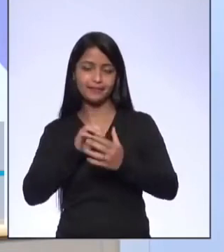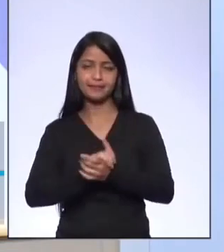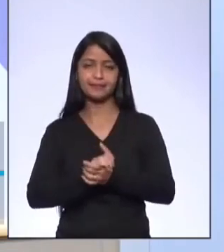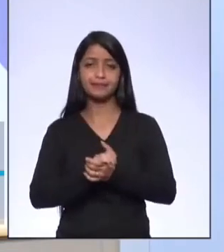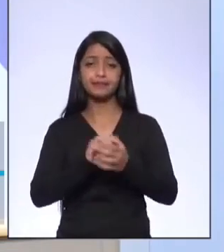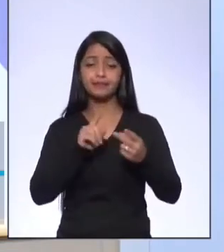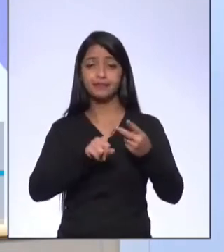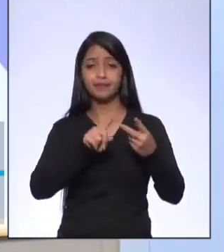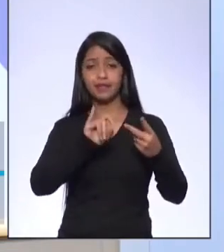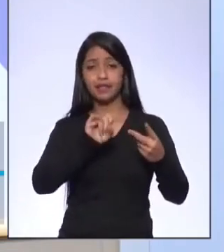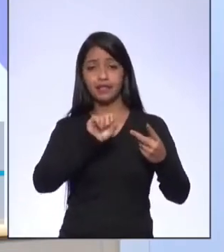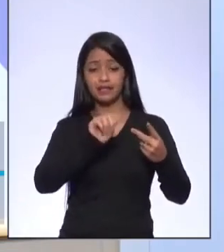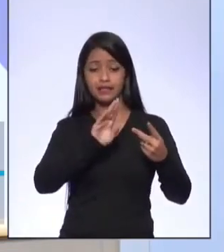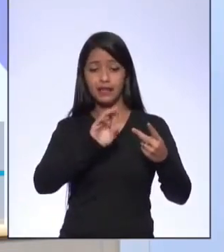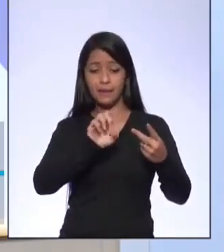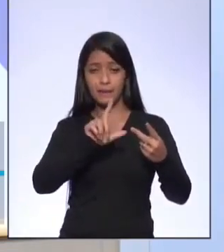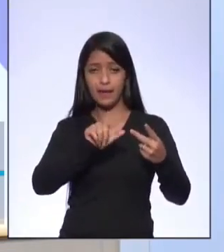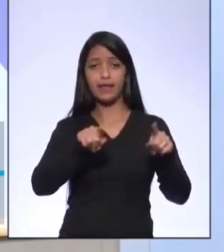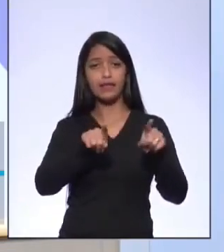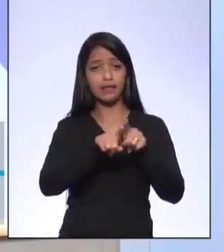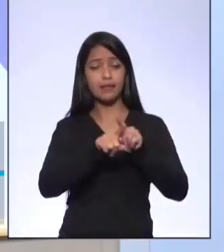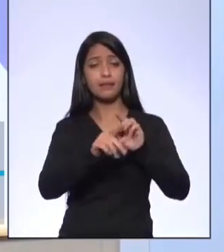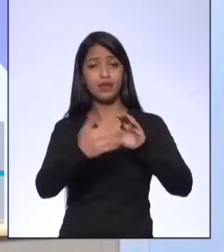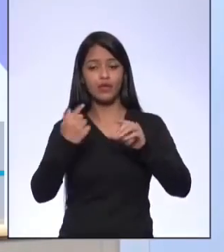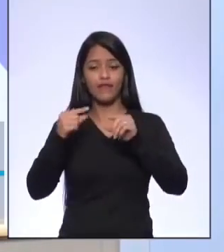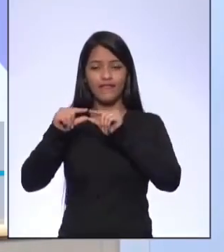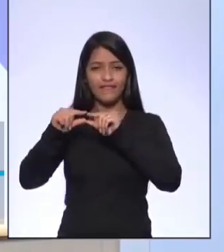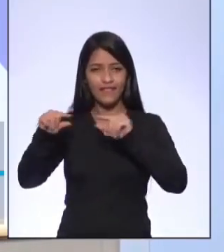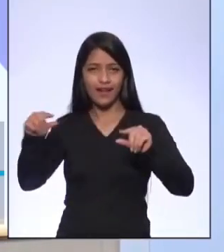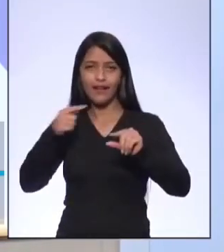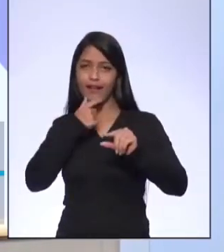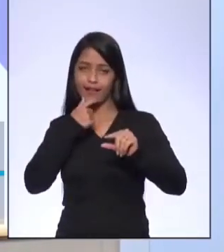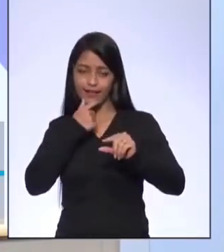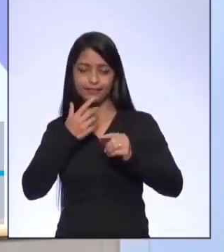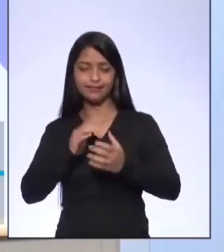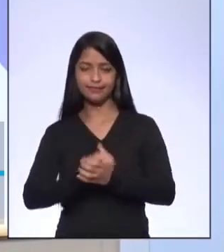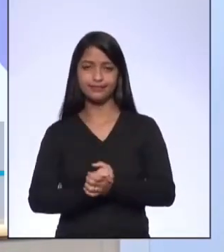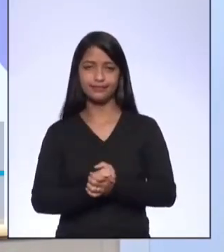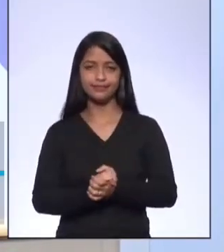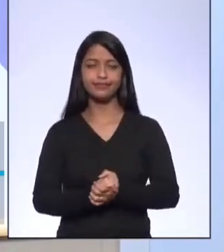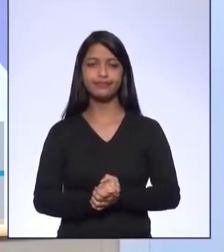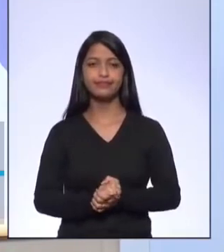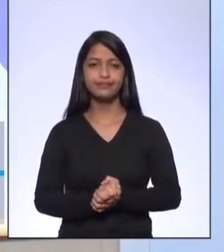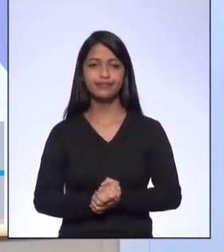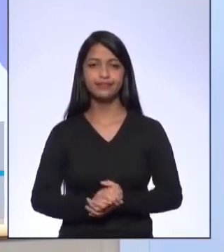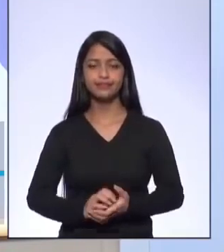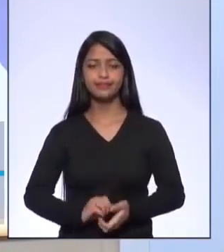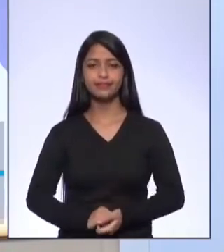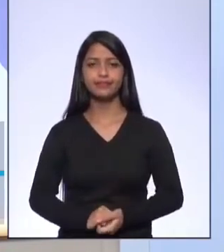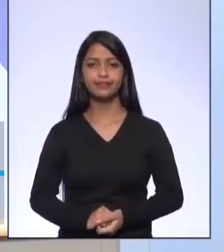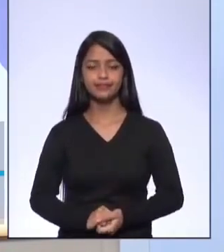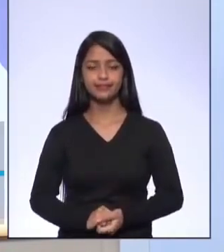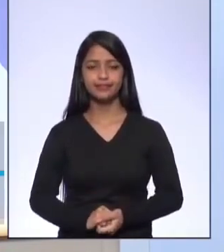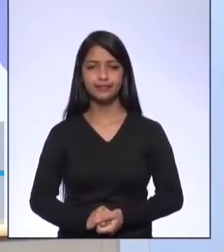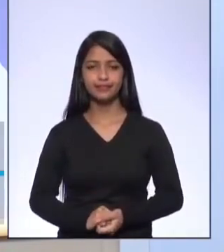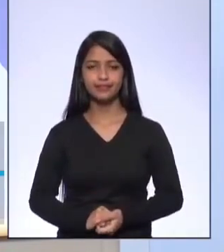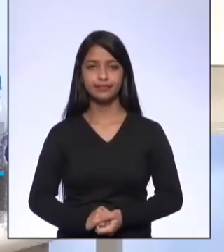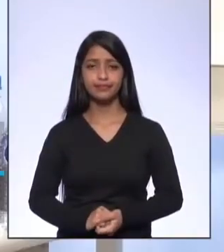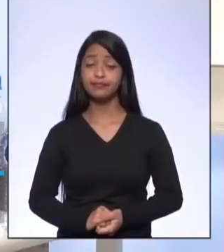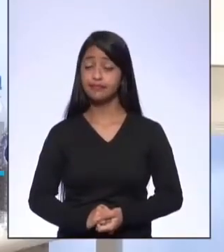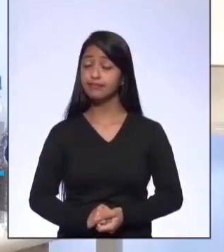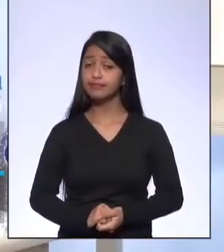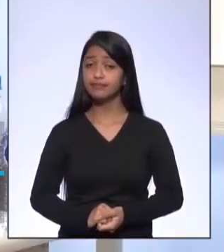a very beautiful island in São Paulo, Brasil. The anchor is a very important part of a ship. Então vocês veem